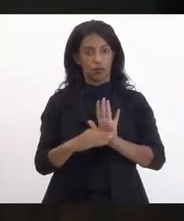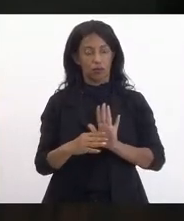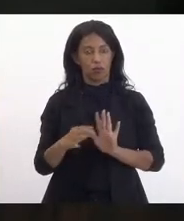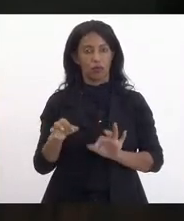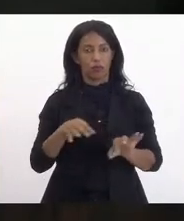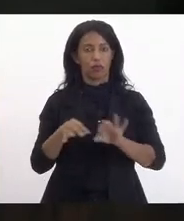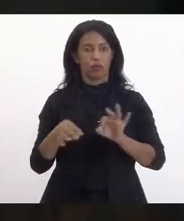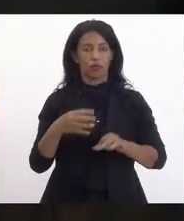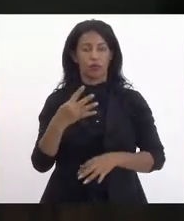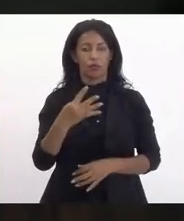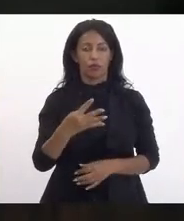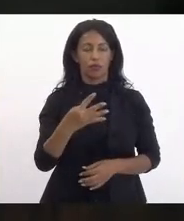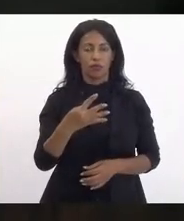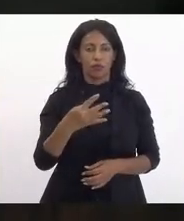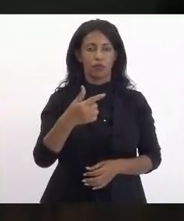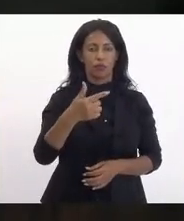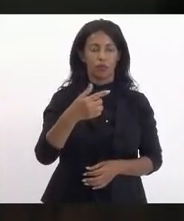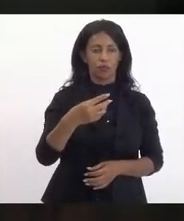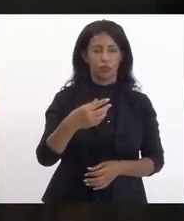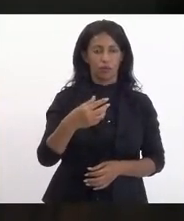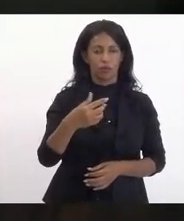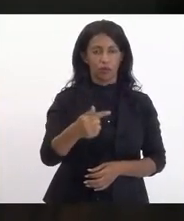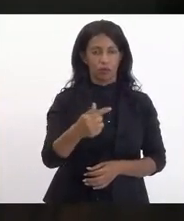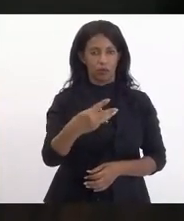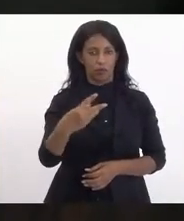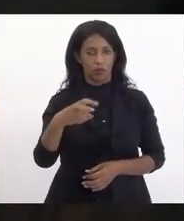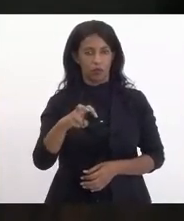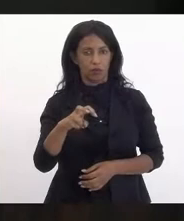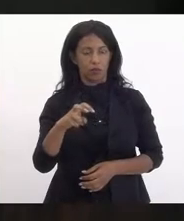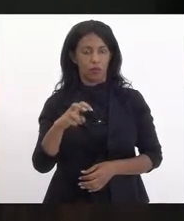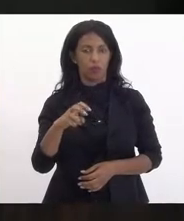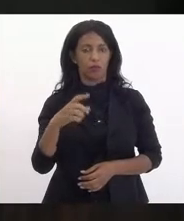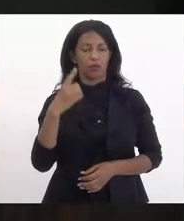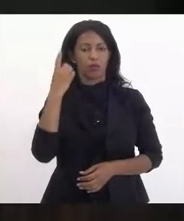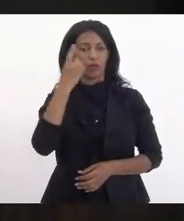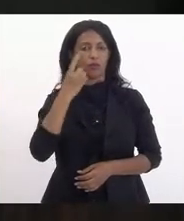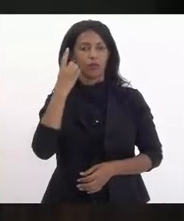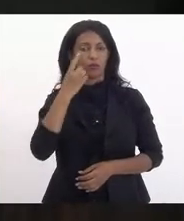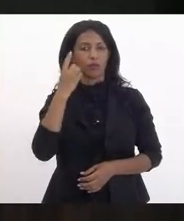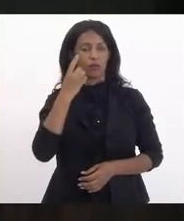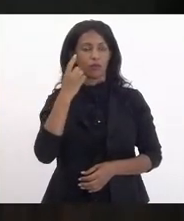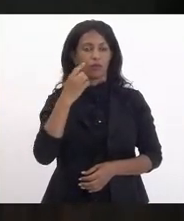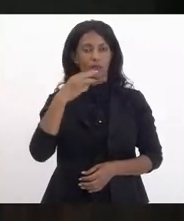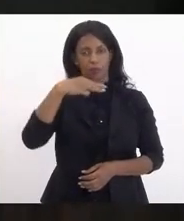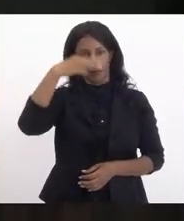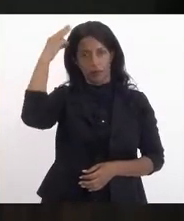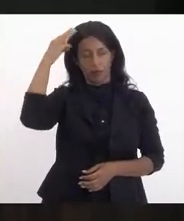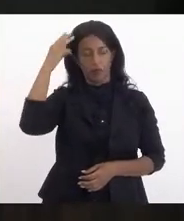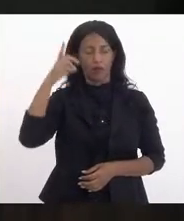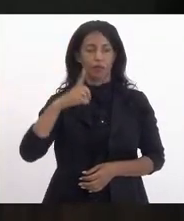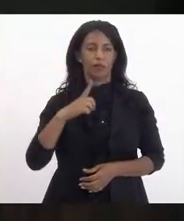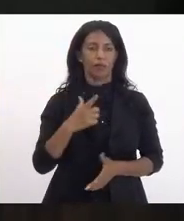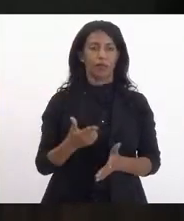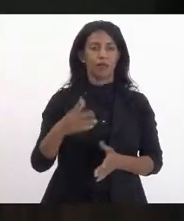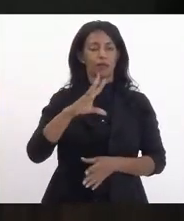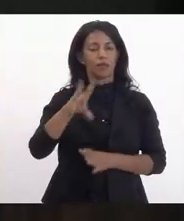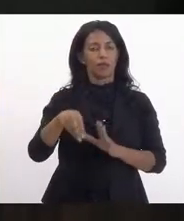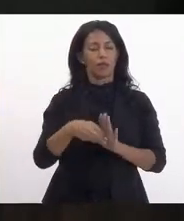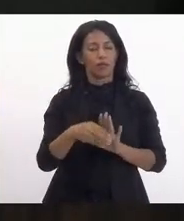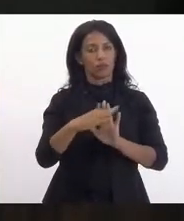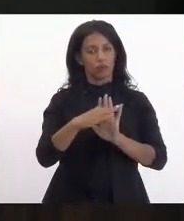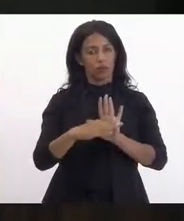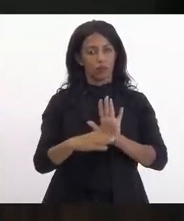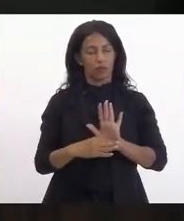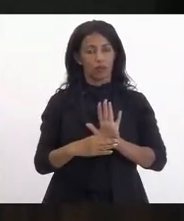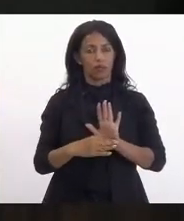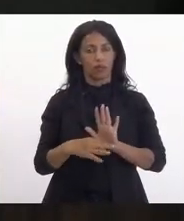projeto 4.735/21, do deputado Márcio Pacheco. Senhores que aprovam, permaneçam como estão, aprovados. Há sobre a mesa inclusão na ordem do dia